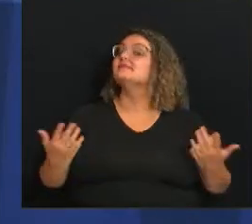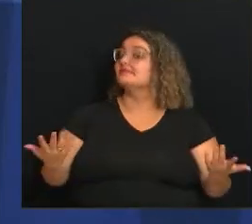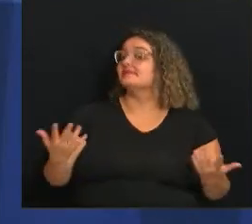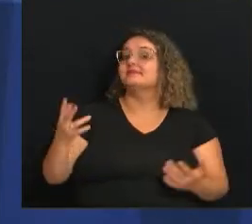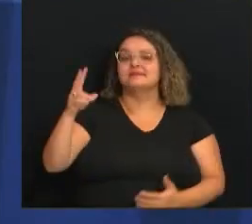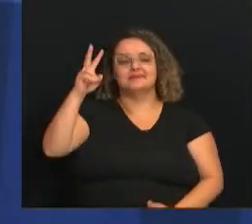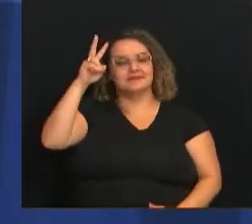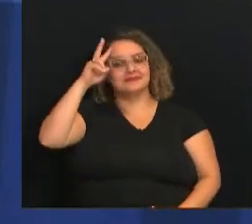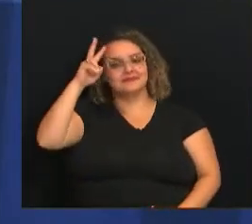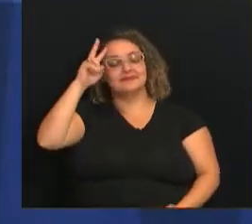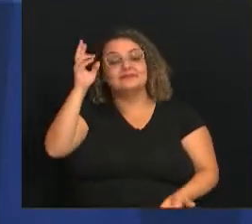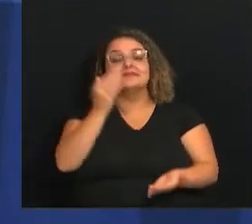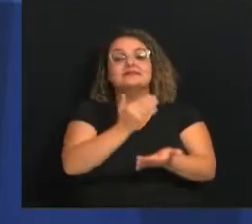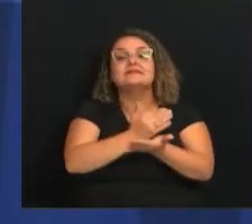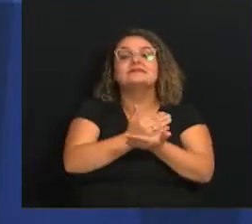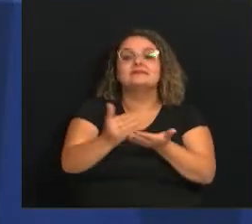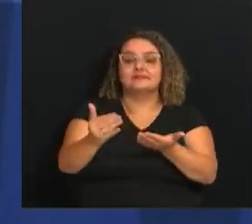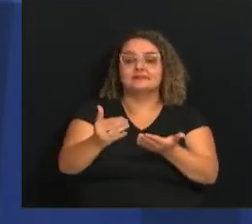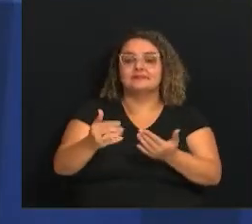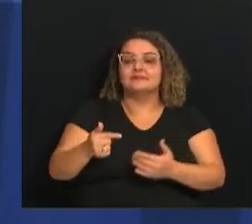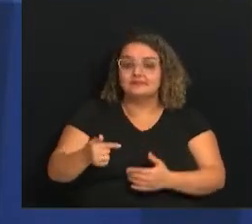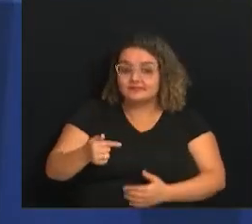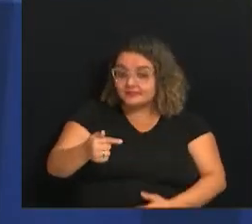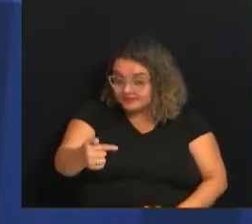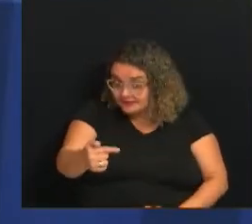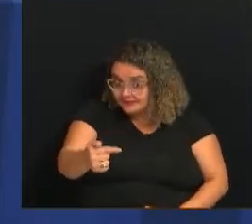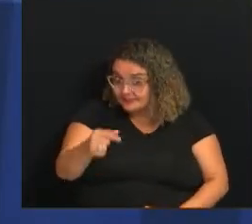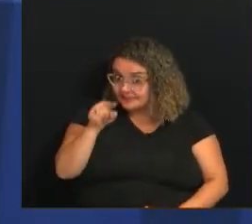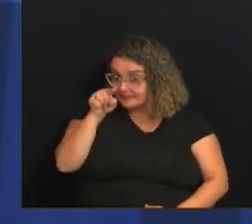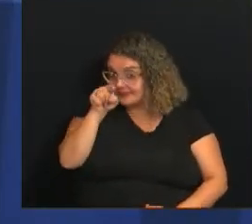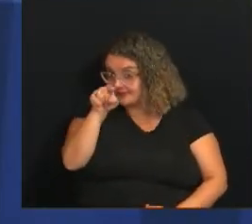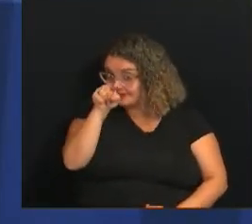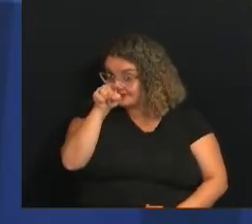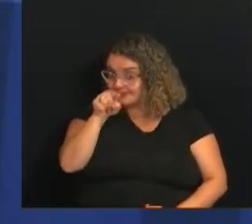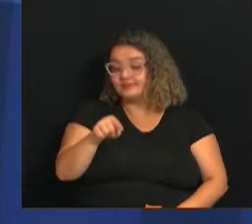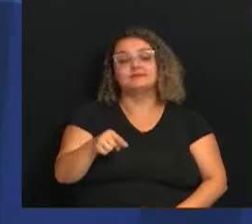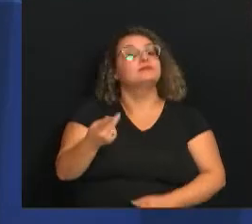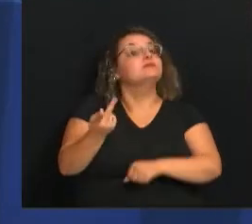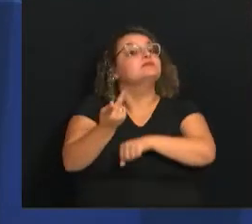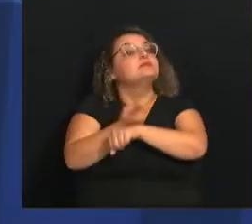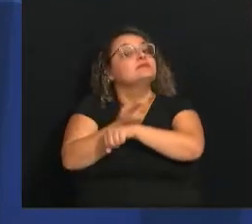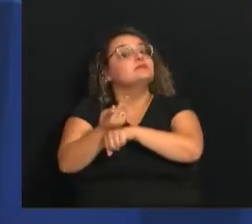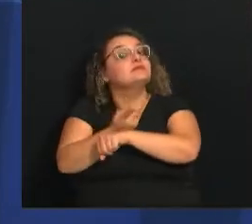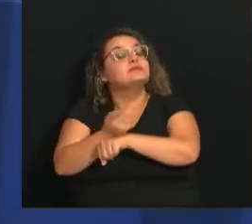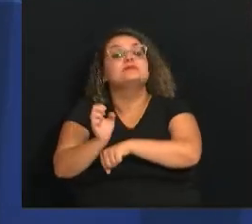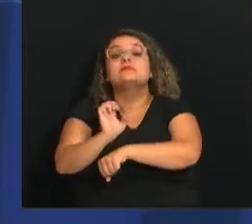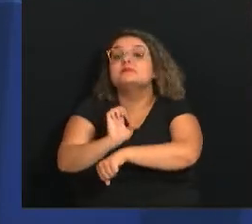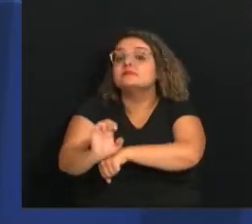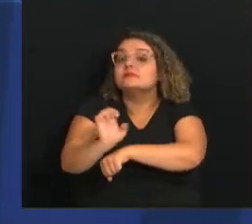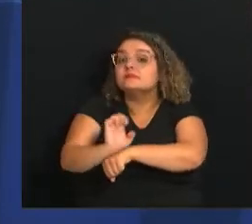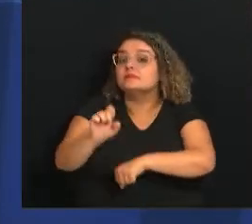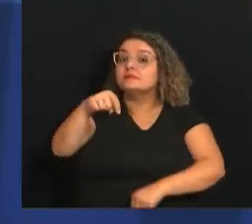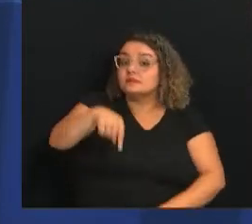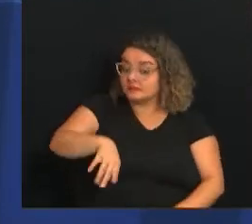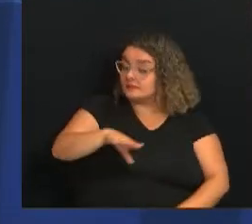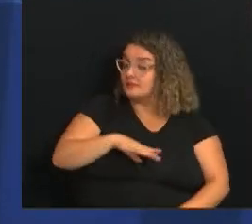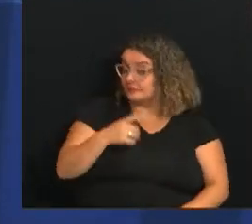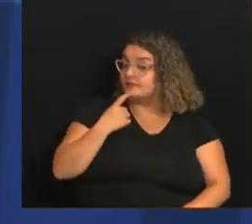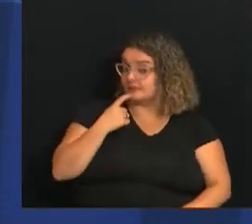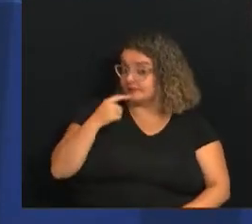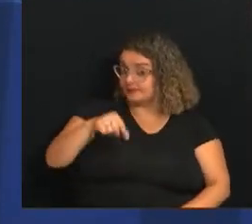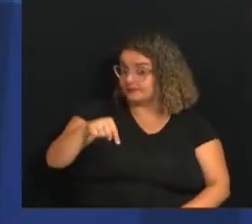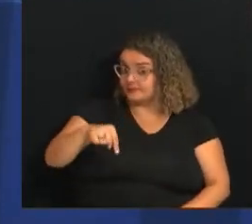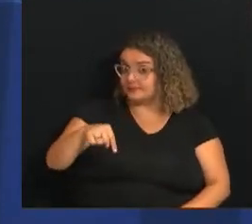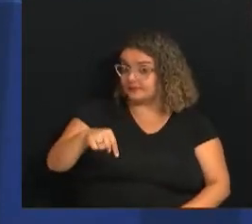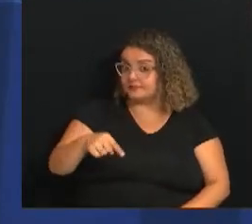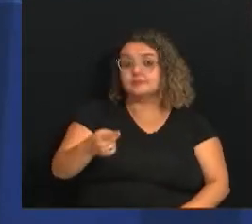Segunda-feira, início de mais uma semana e para você que está em busca de um estágio aqui na cidade de Campinas,